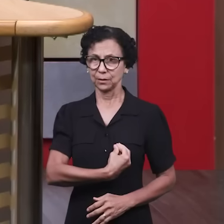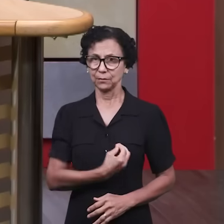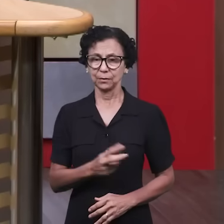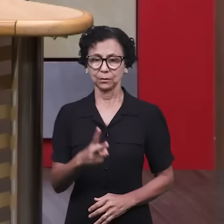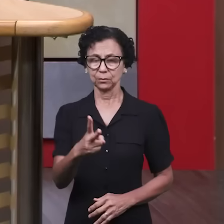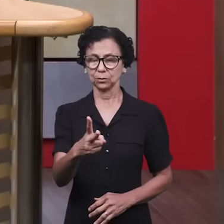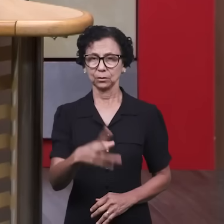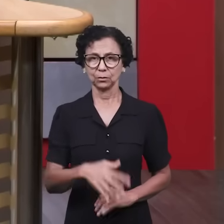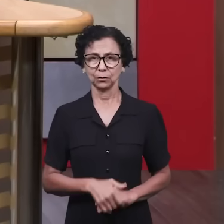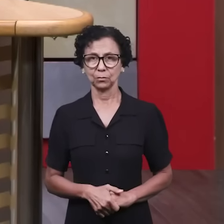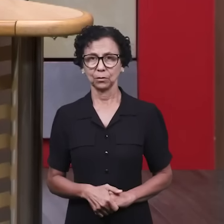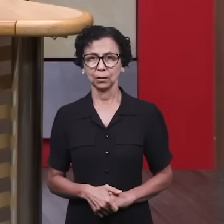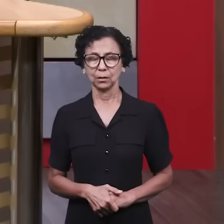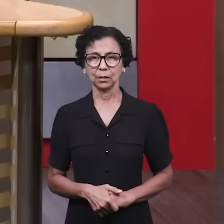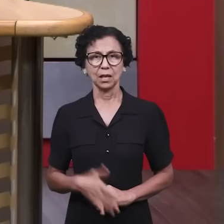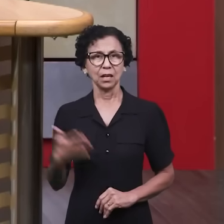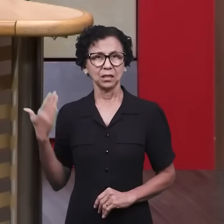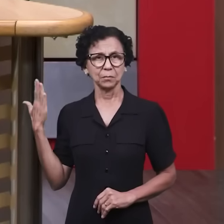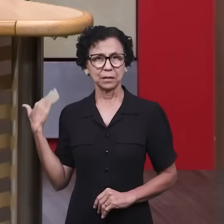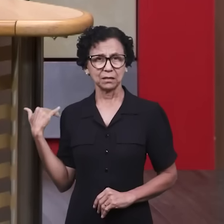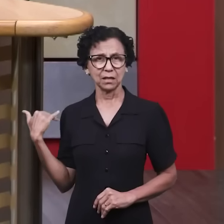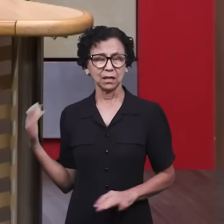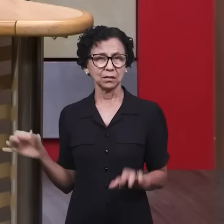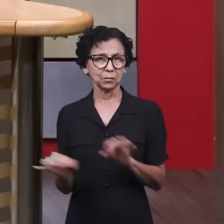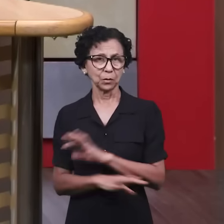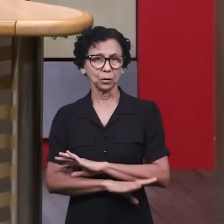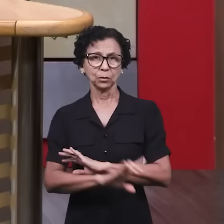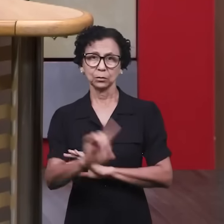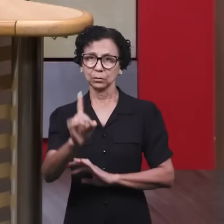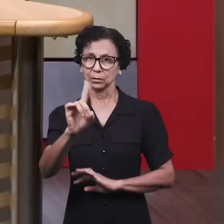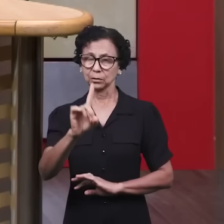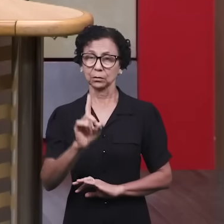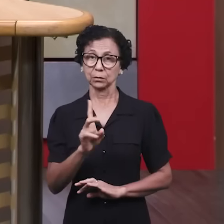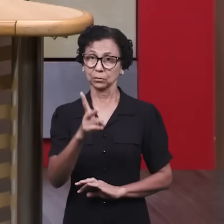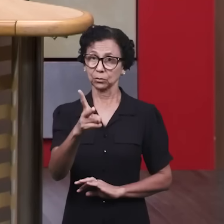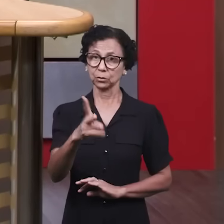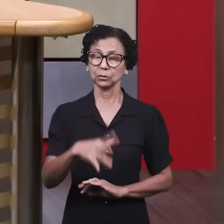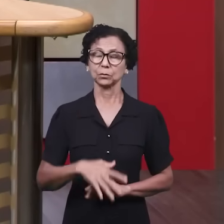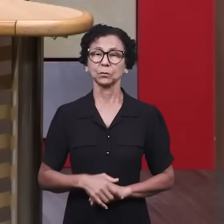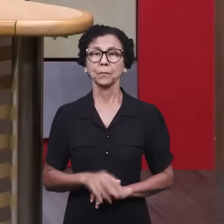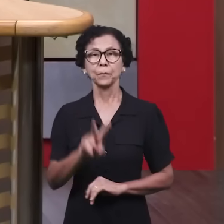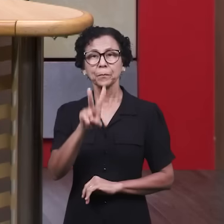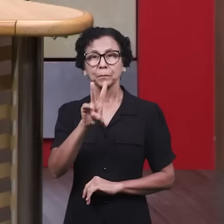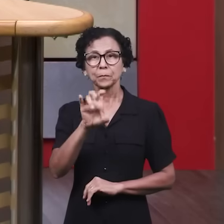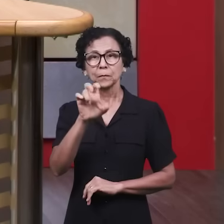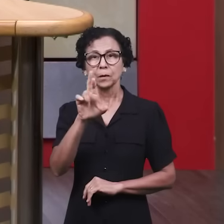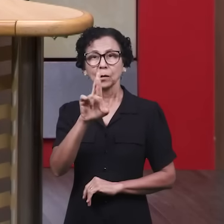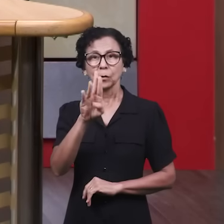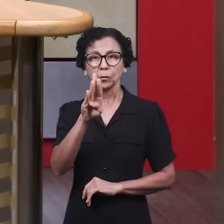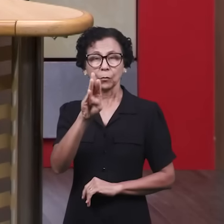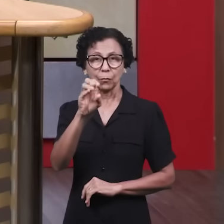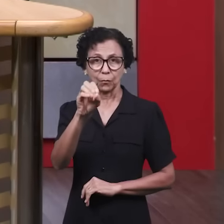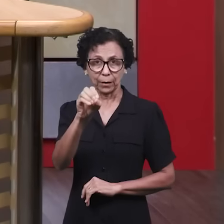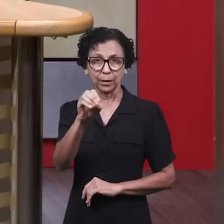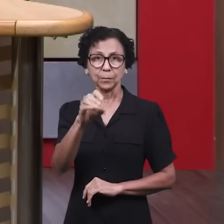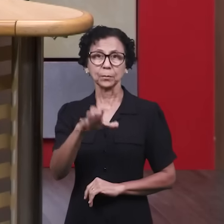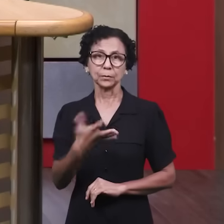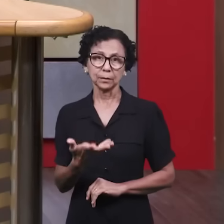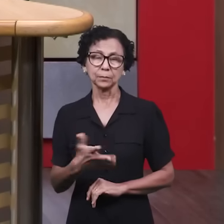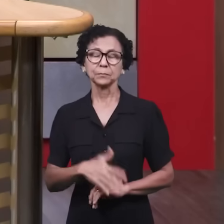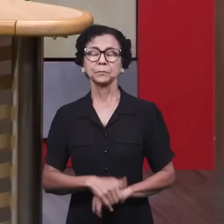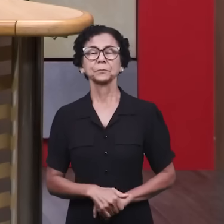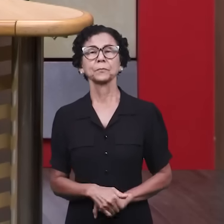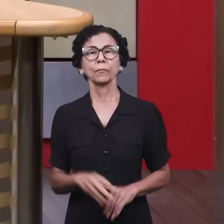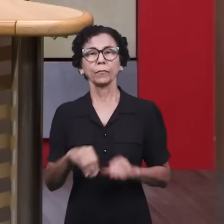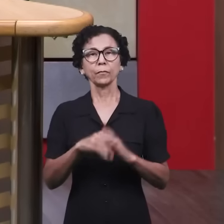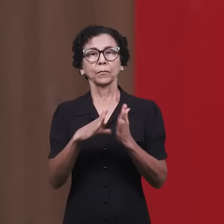está. É o verbo, não é? Descrito na palavra. Aquilo que a gente fala do mistério.